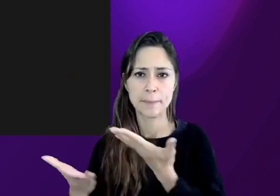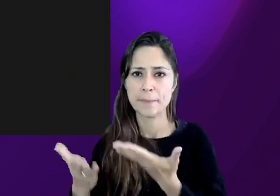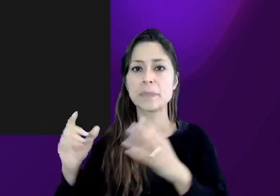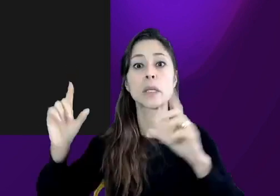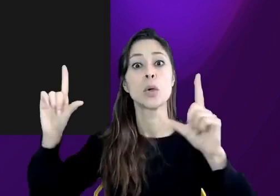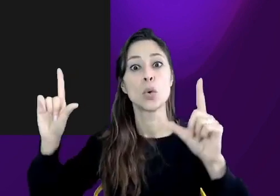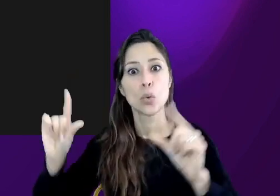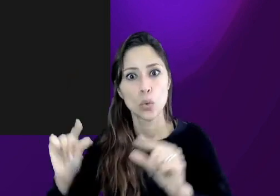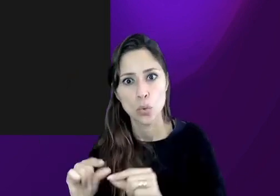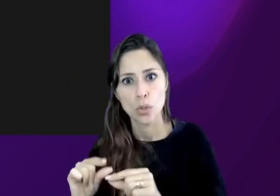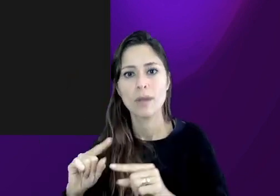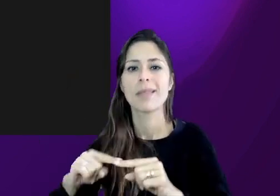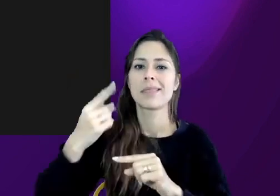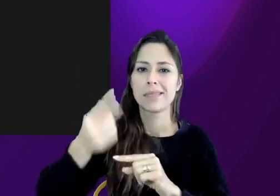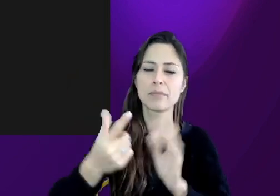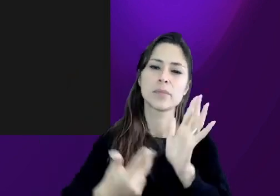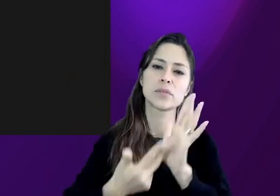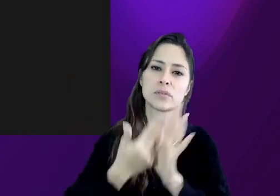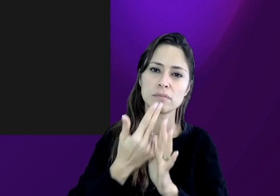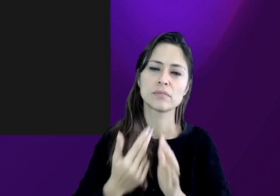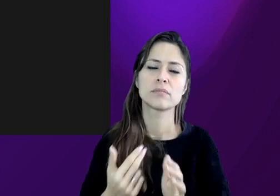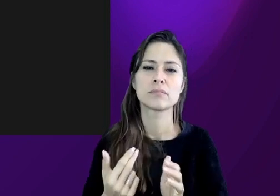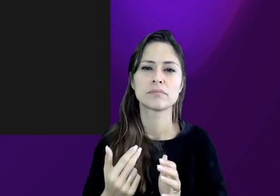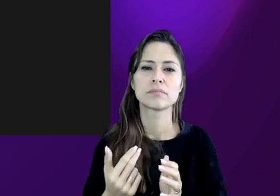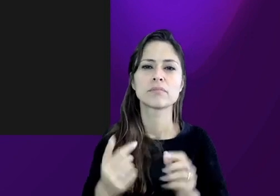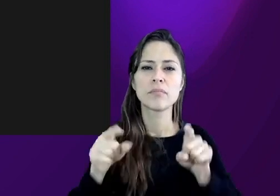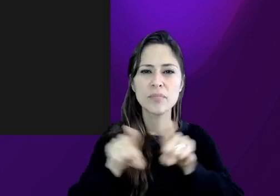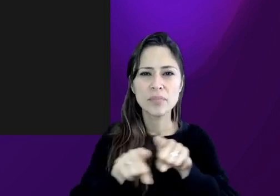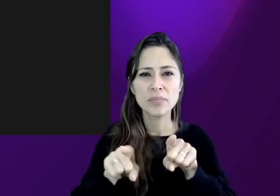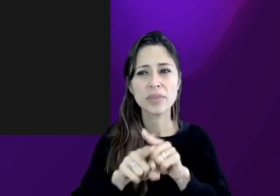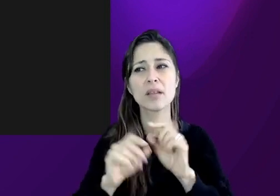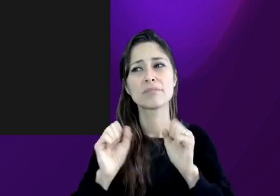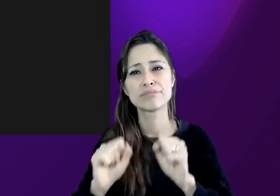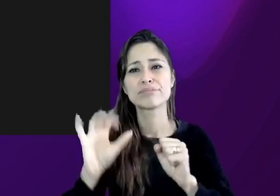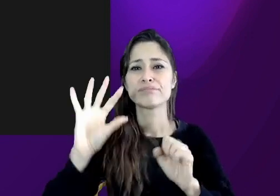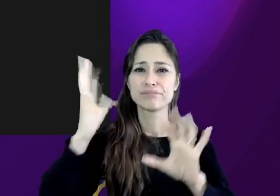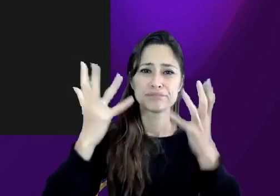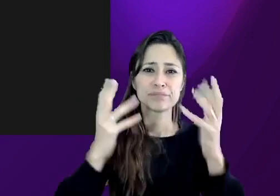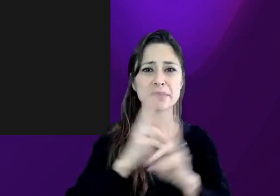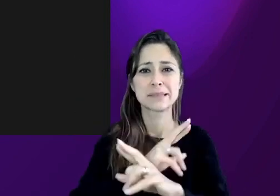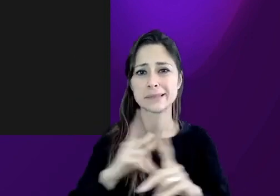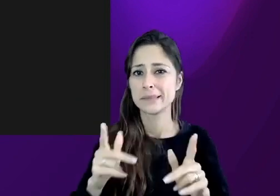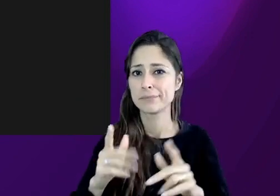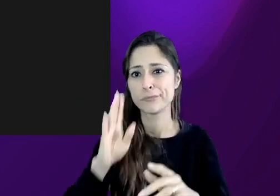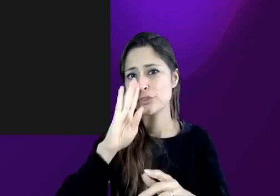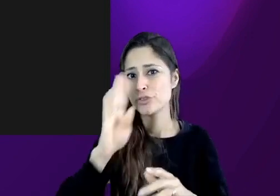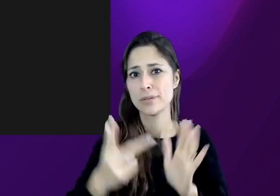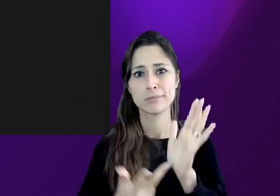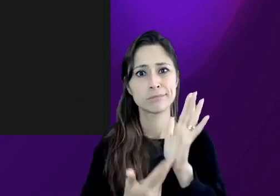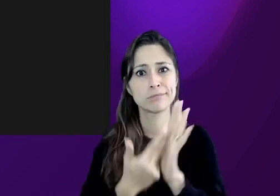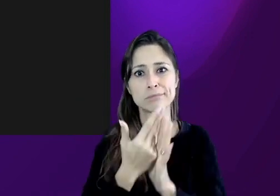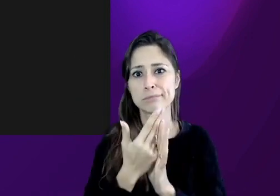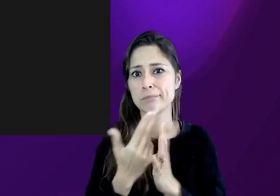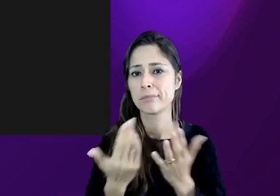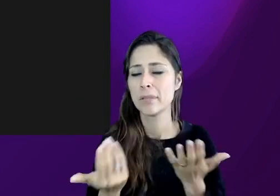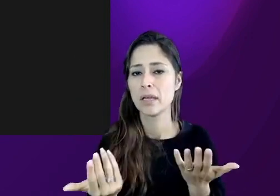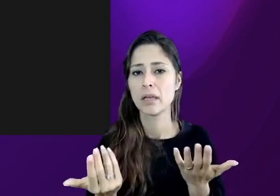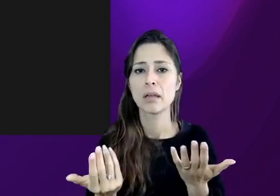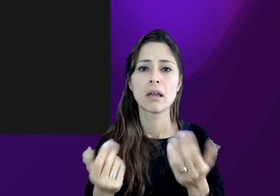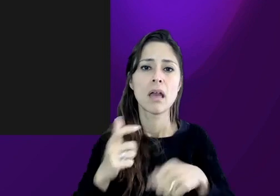reduzir isso, eventualmente um outro caso escape, a gente vai operar de novo, o doente foi substadiado ou no